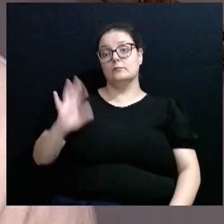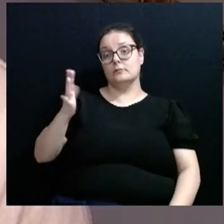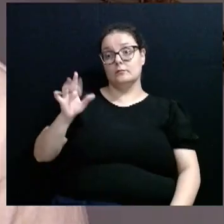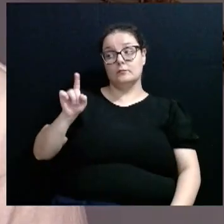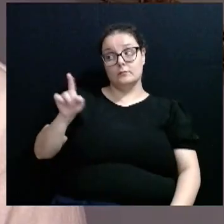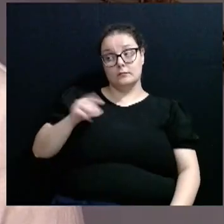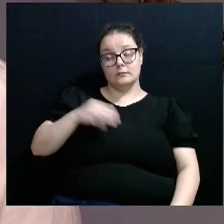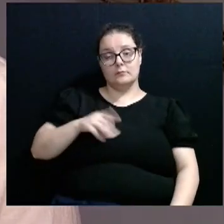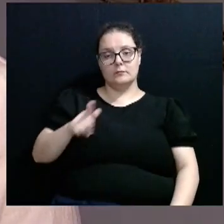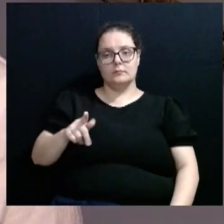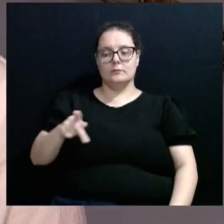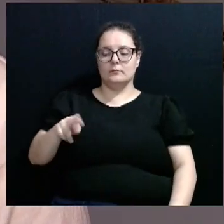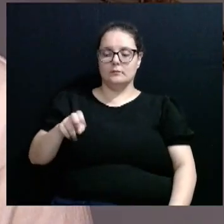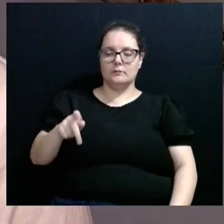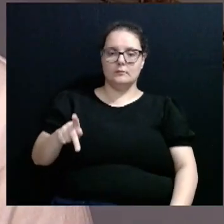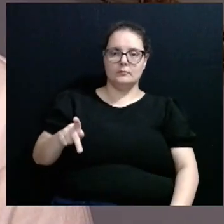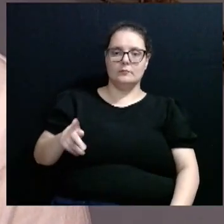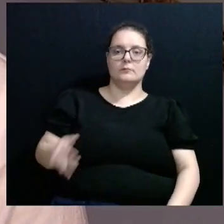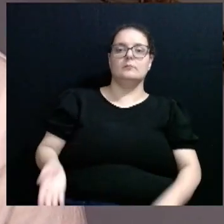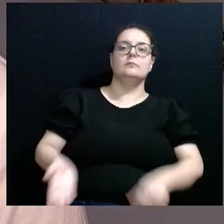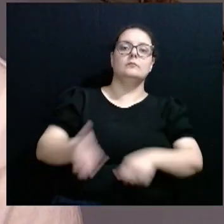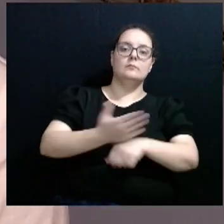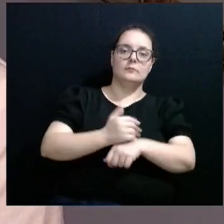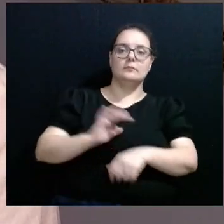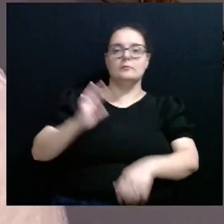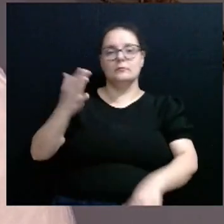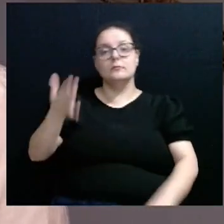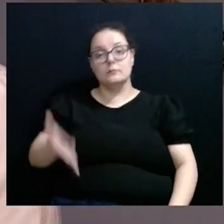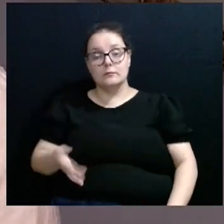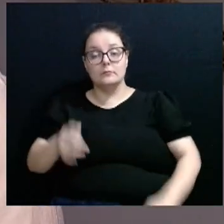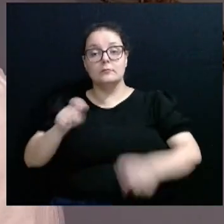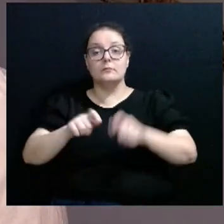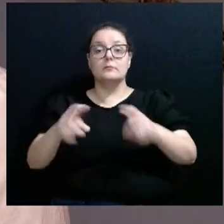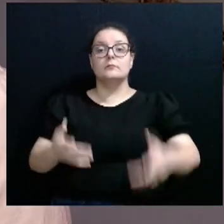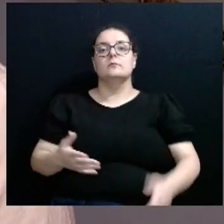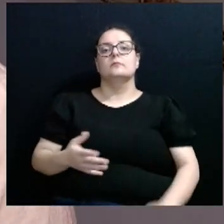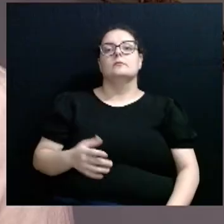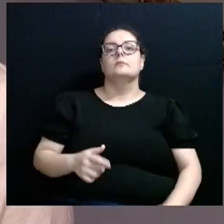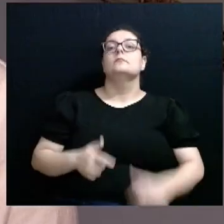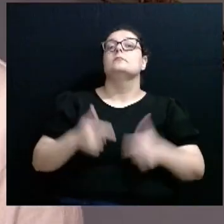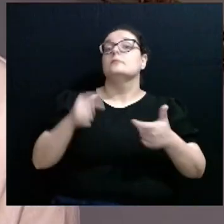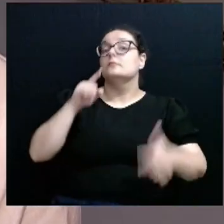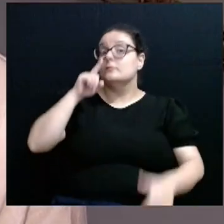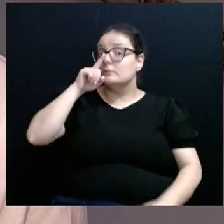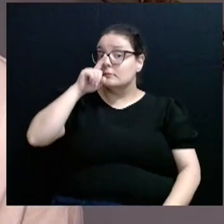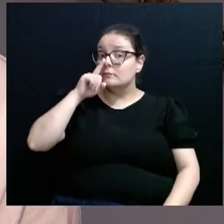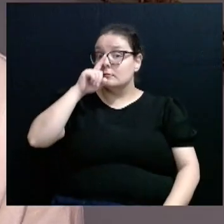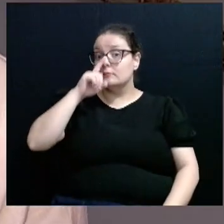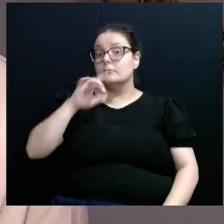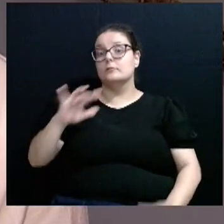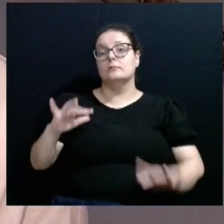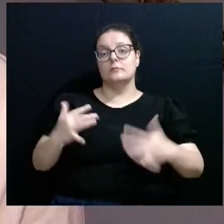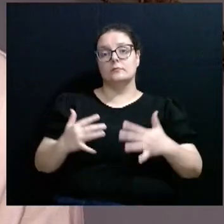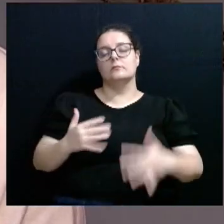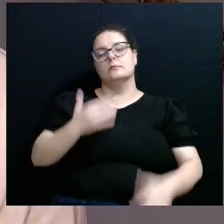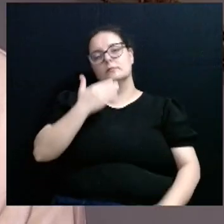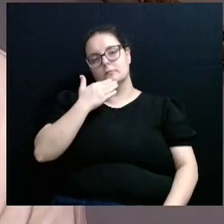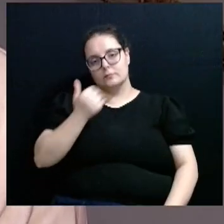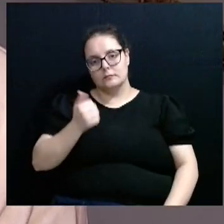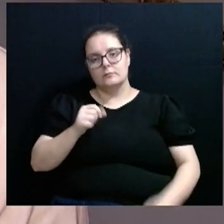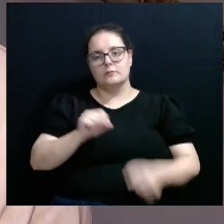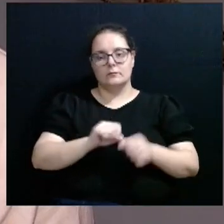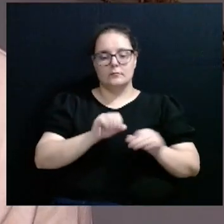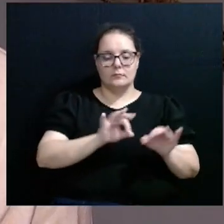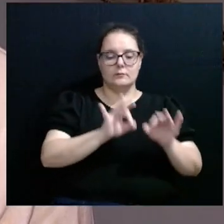PrEP é pré-exposição, então para aquelas pessoas que correm alto risco de se exporem, é melhor que façam um acompanhamento com